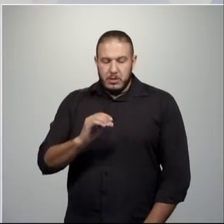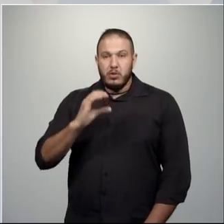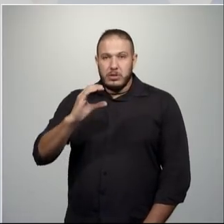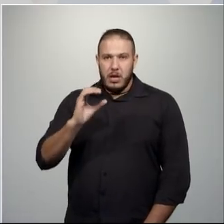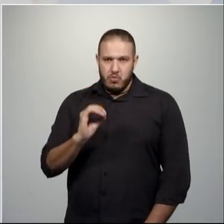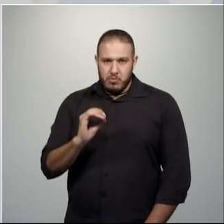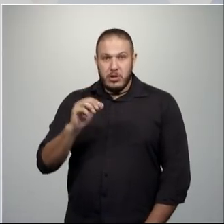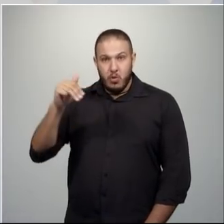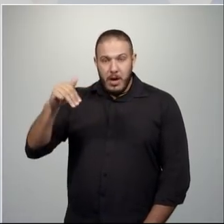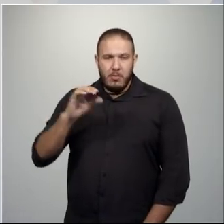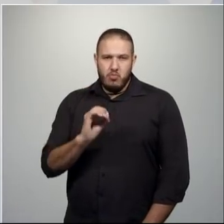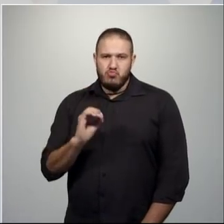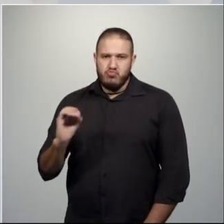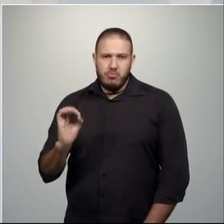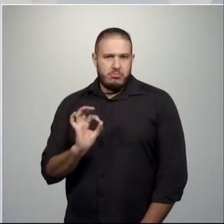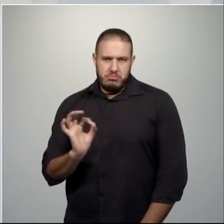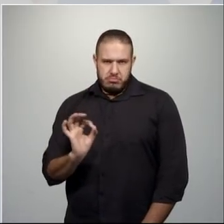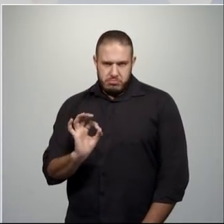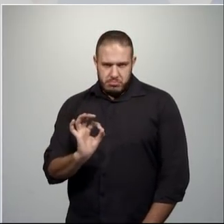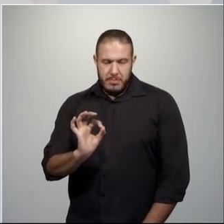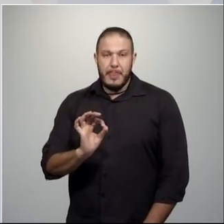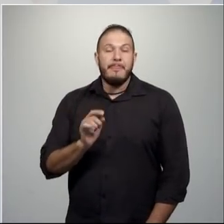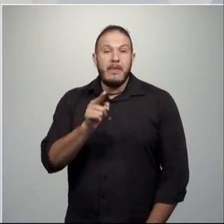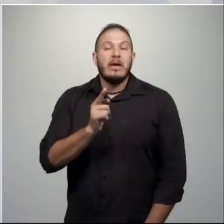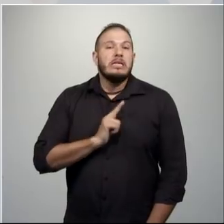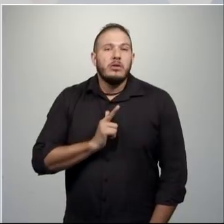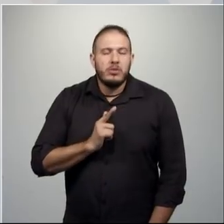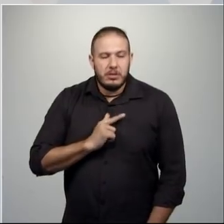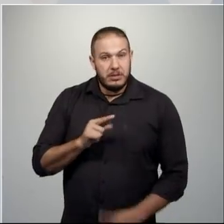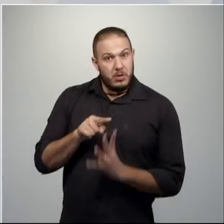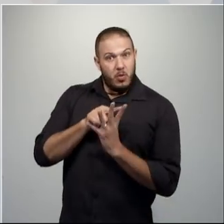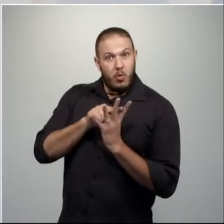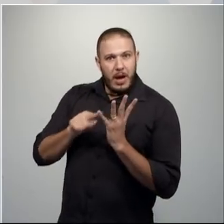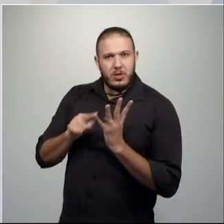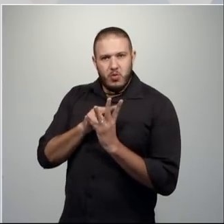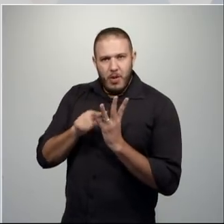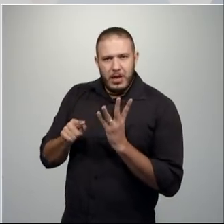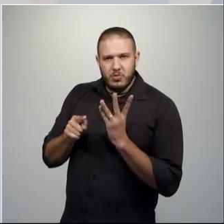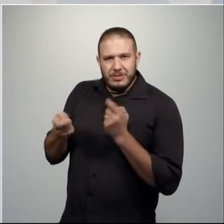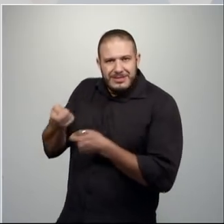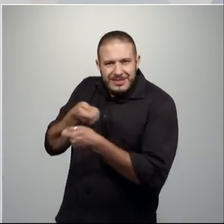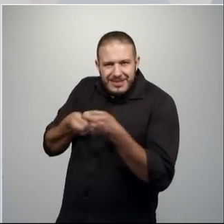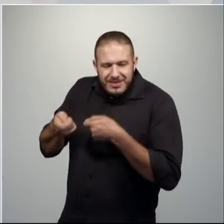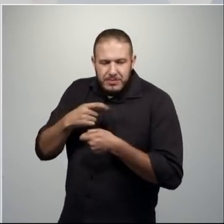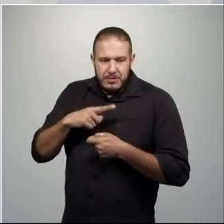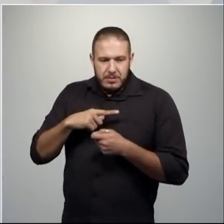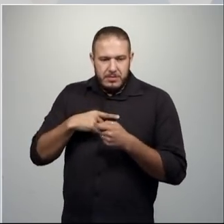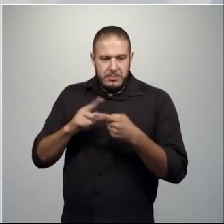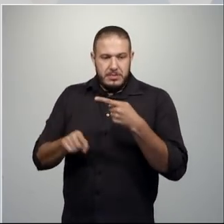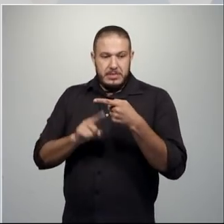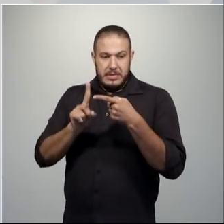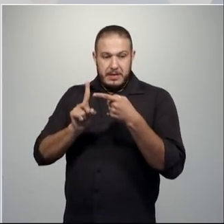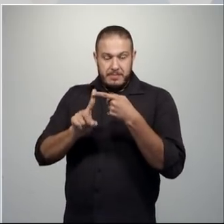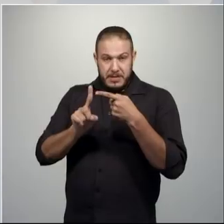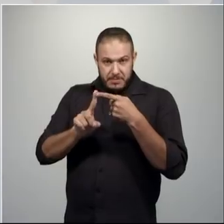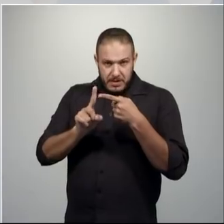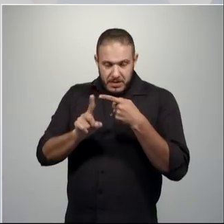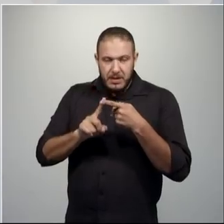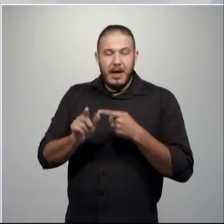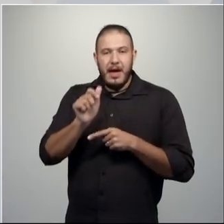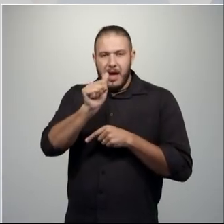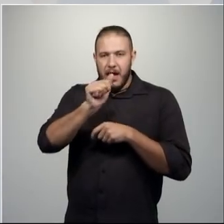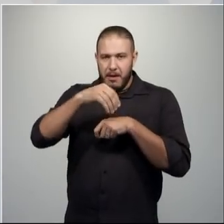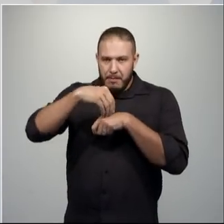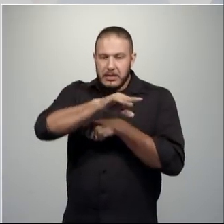depoente no momento e aí existem quatro transações aqui ó essa primeira transação é a mandando